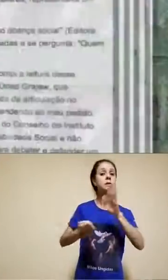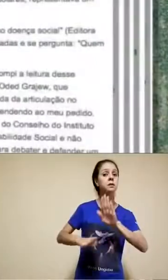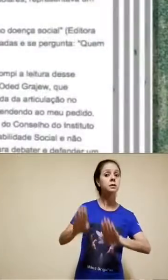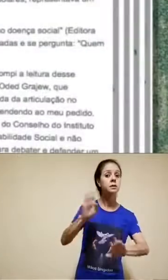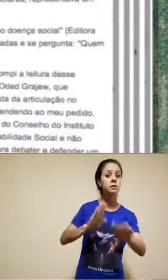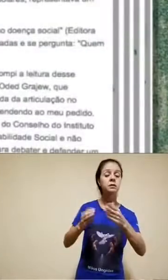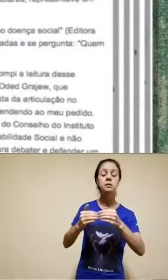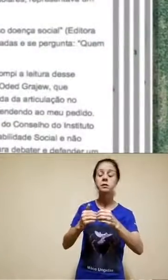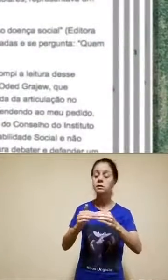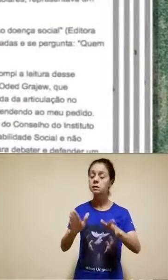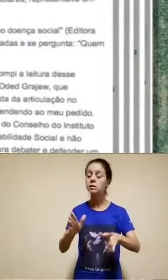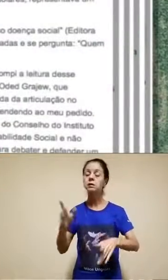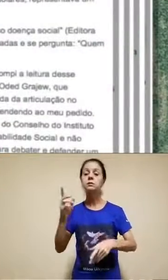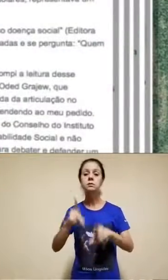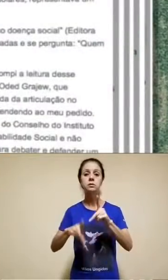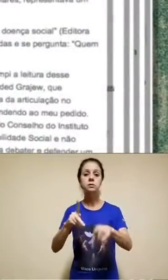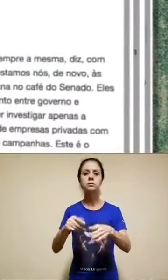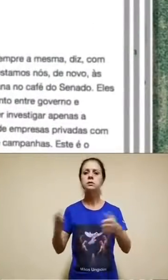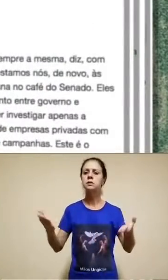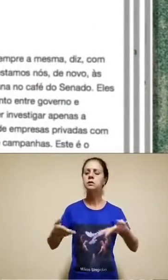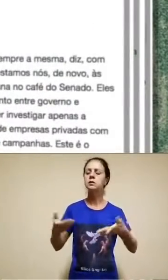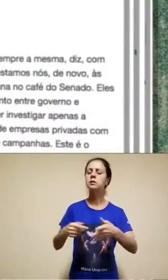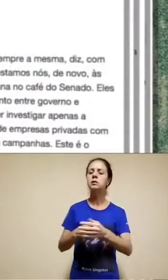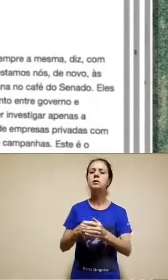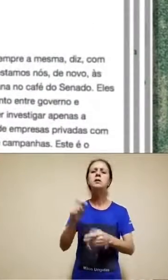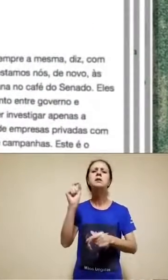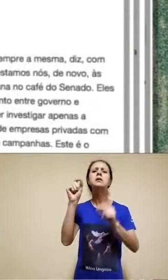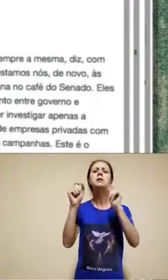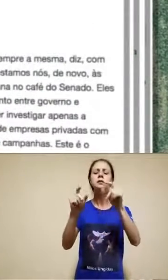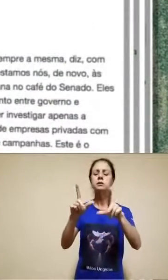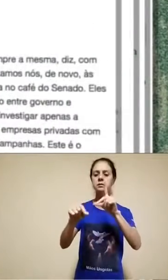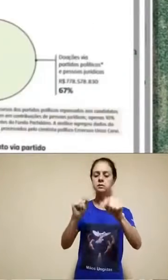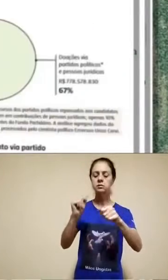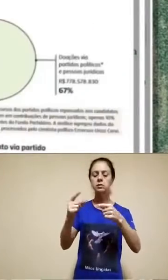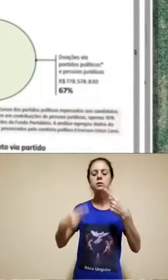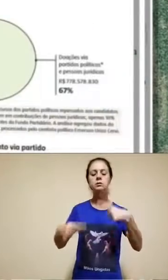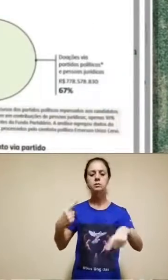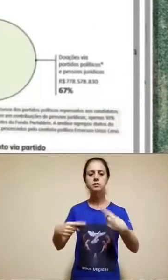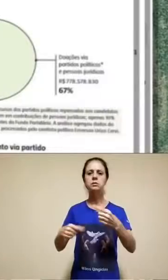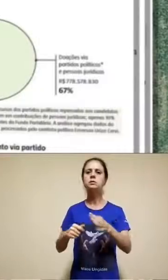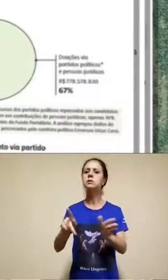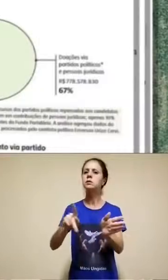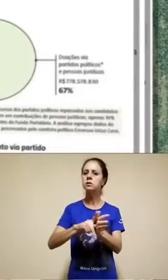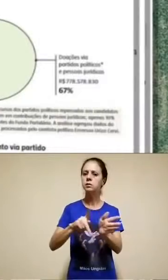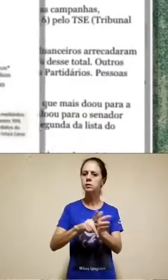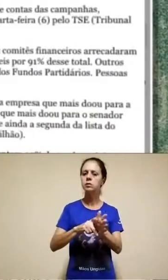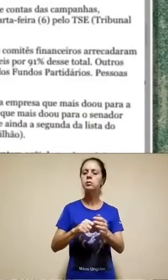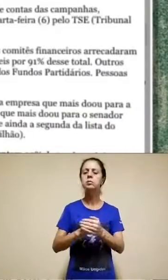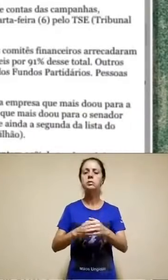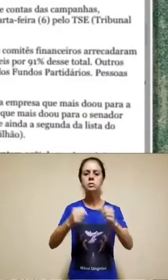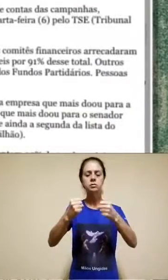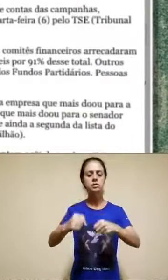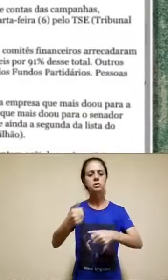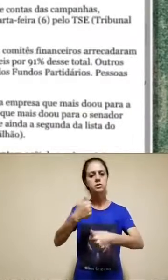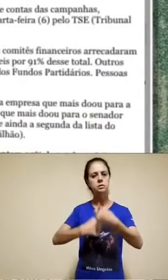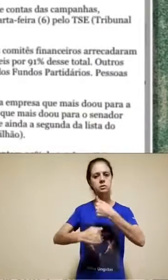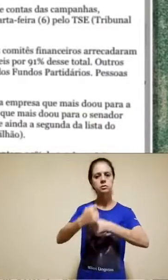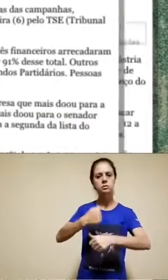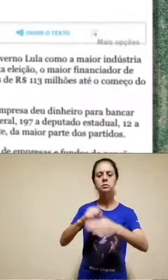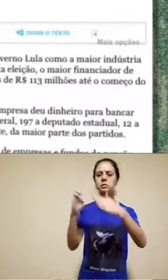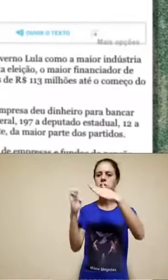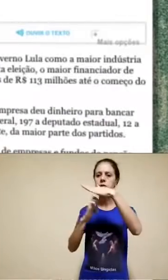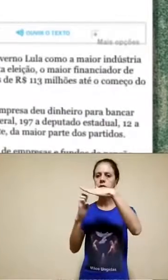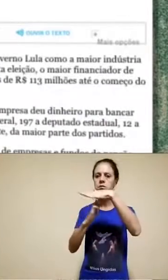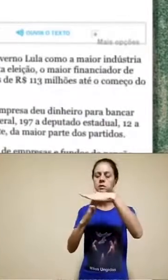populares. Hoje, o que e quem define a maioria dos eleitos é o poder econômico das empresas.